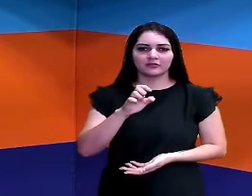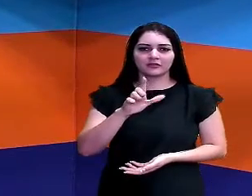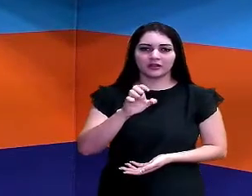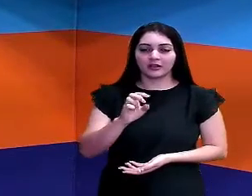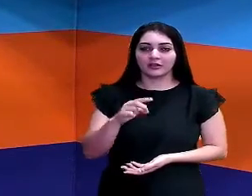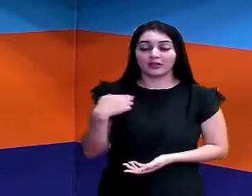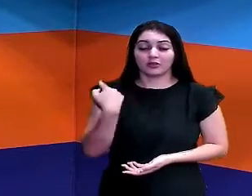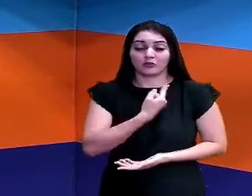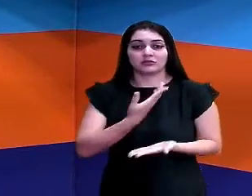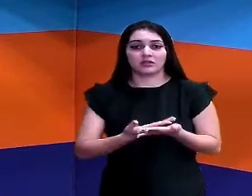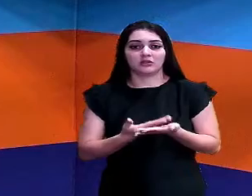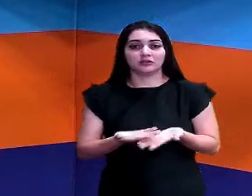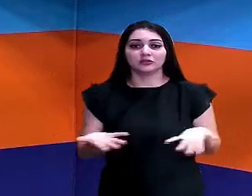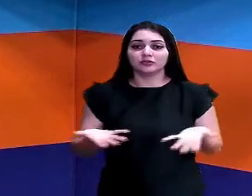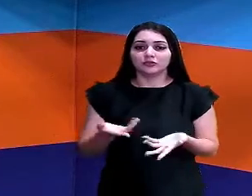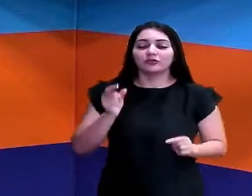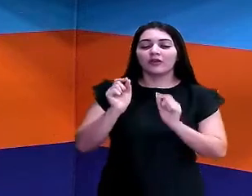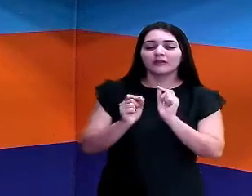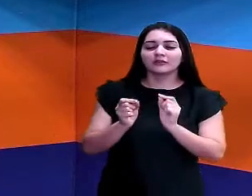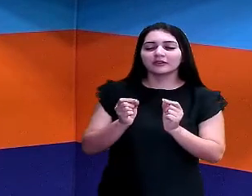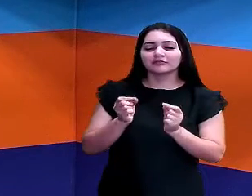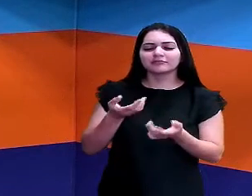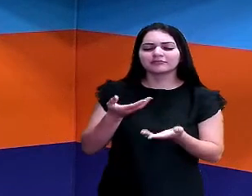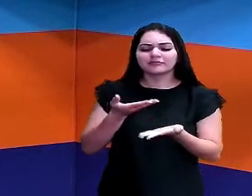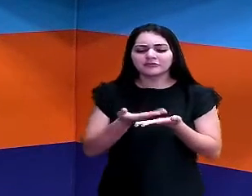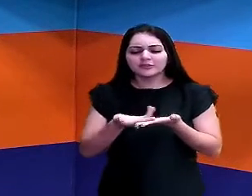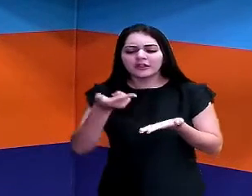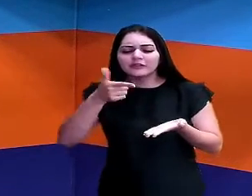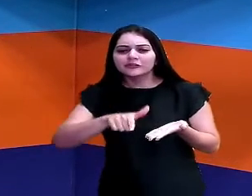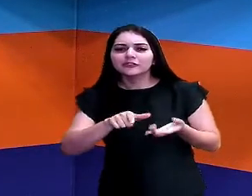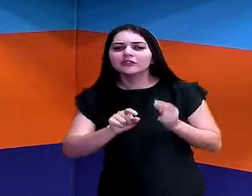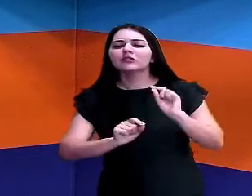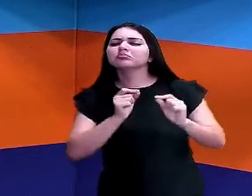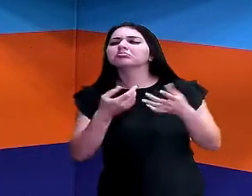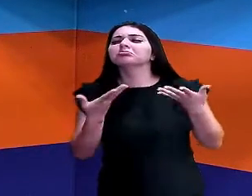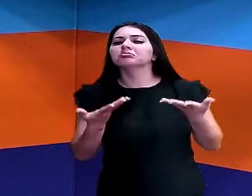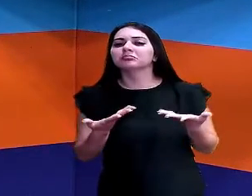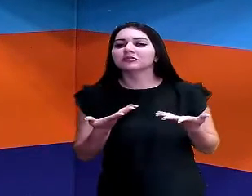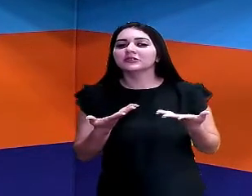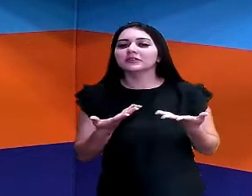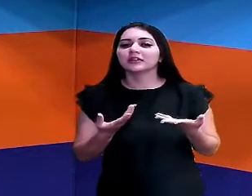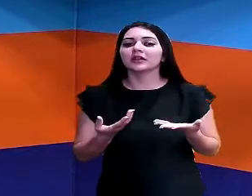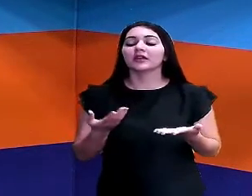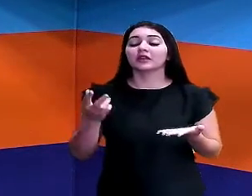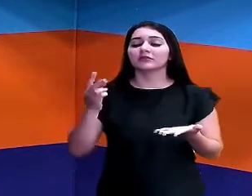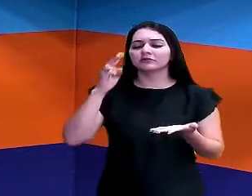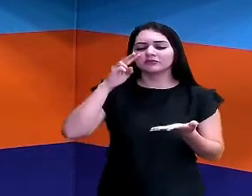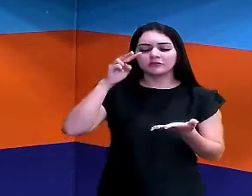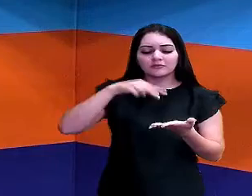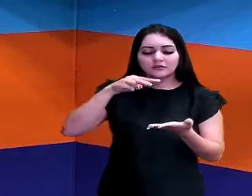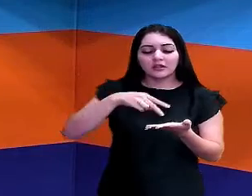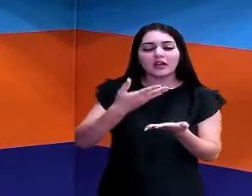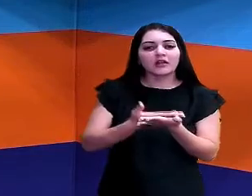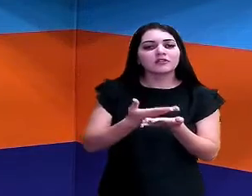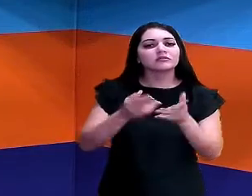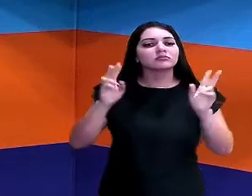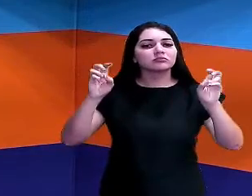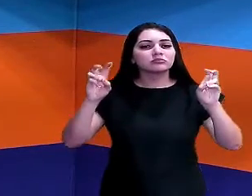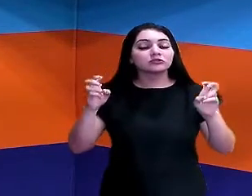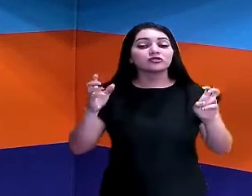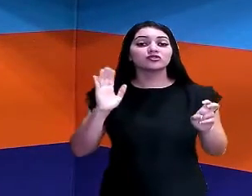hoje é uma revisão. Como assim, professora? É uma revisão de alguns conteúdos que nós já estudamos aqui,